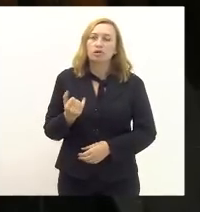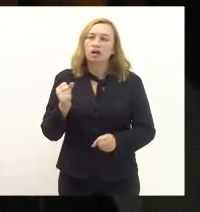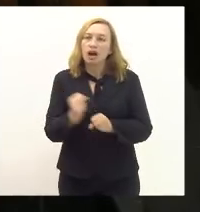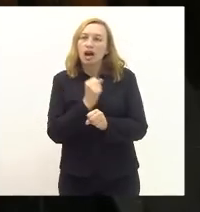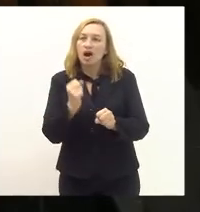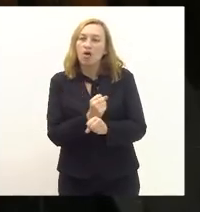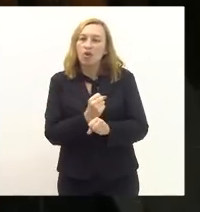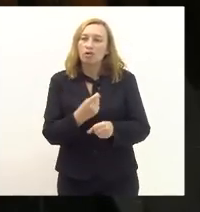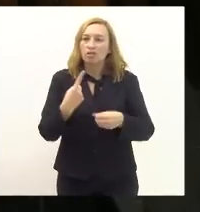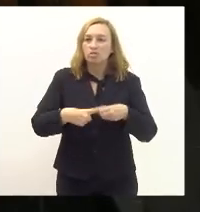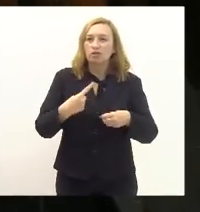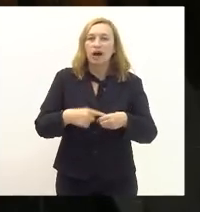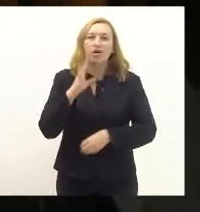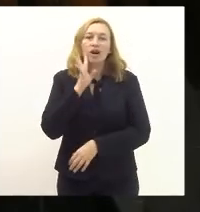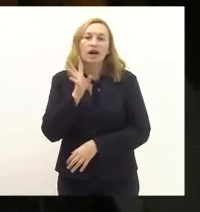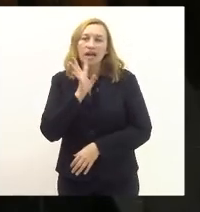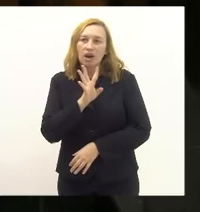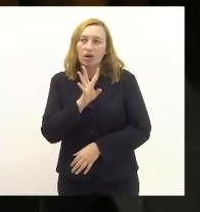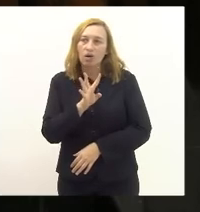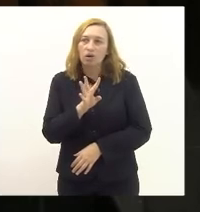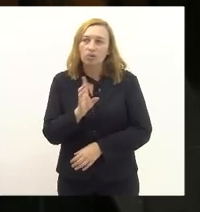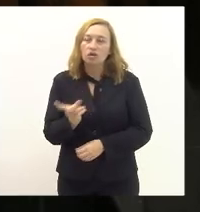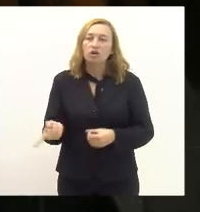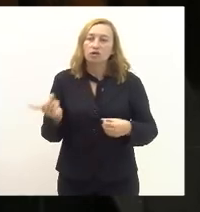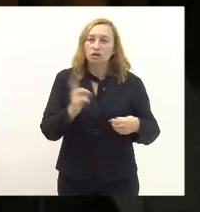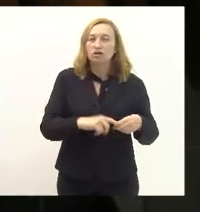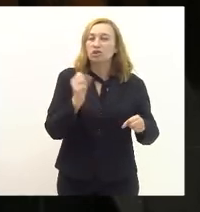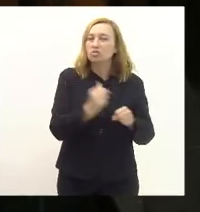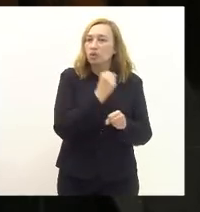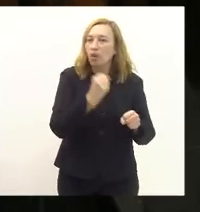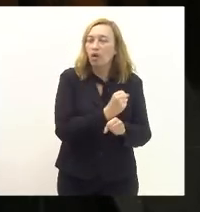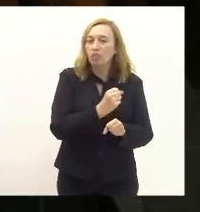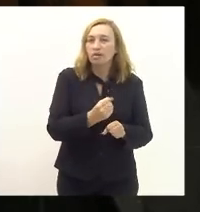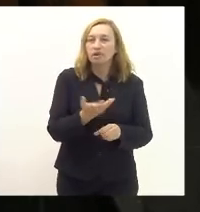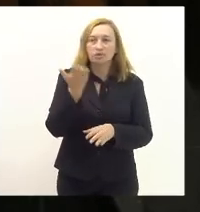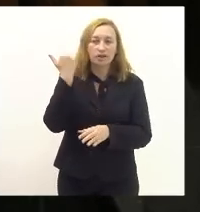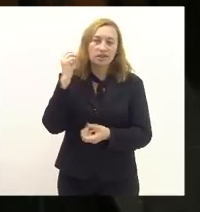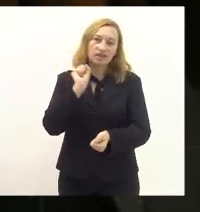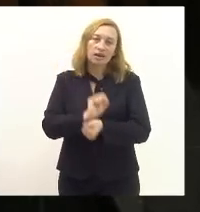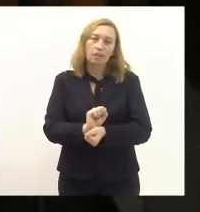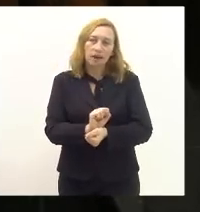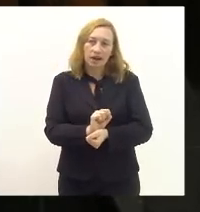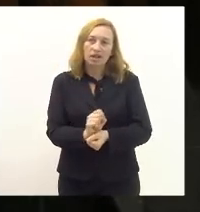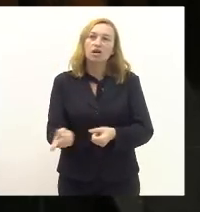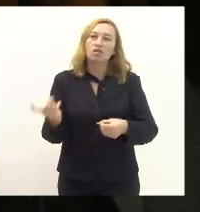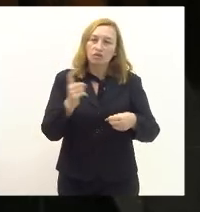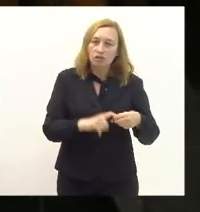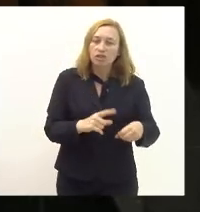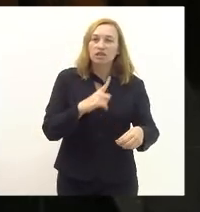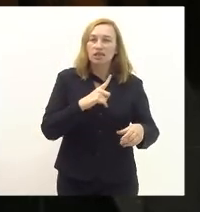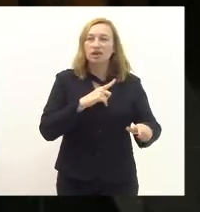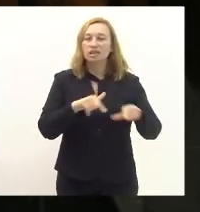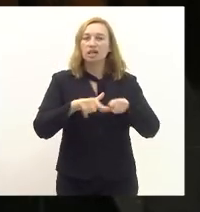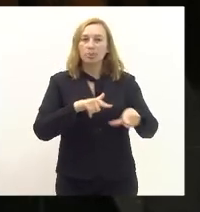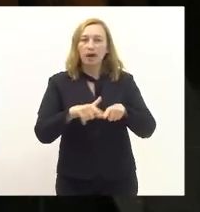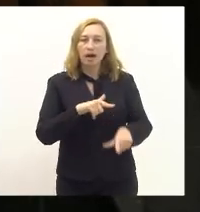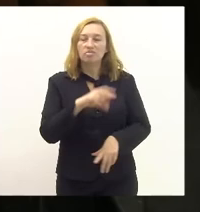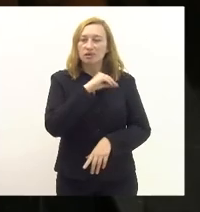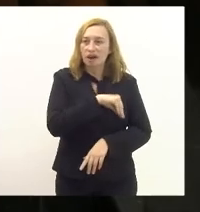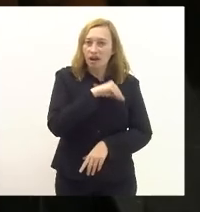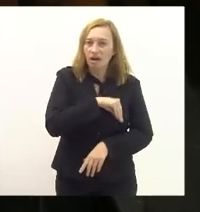do Bairro Legal e retomando obras que anteriormente estavam paradas, voltando a gerar emprego, gerar